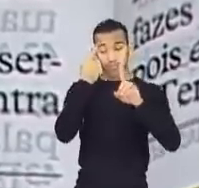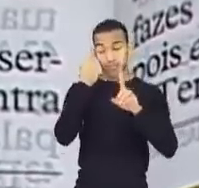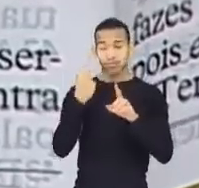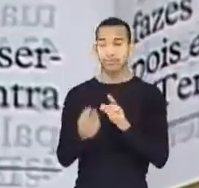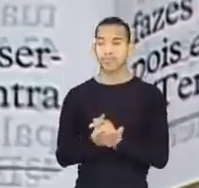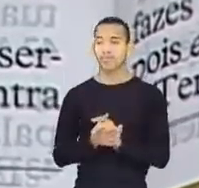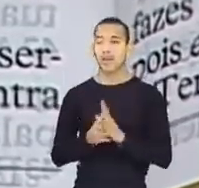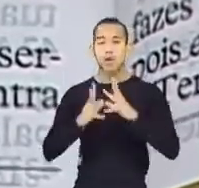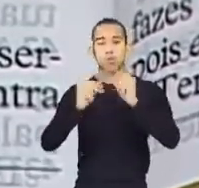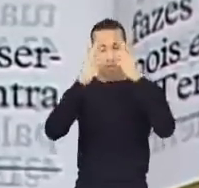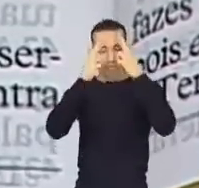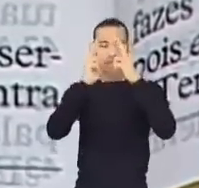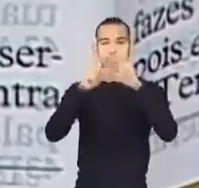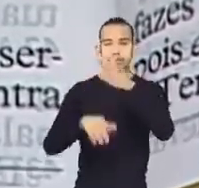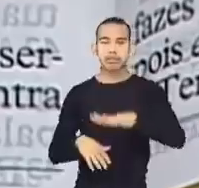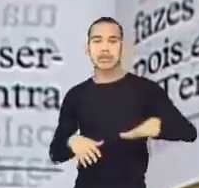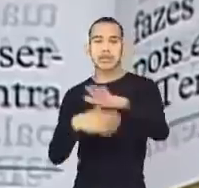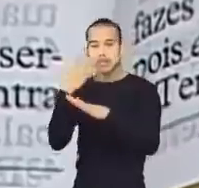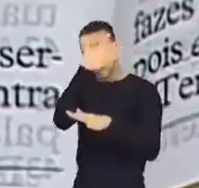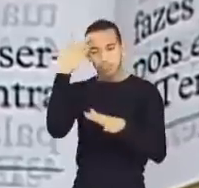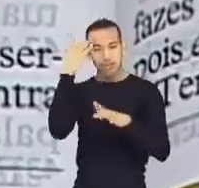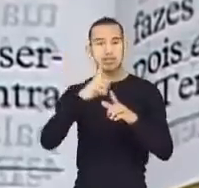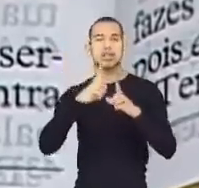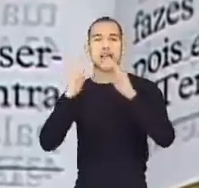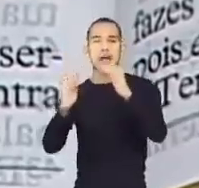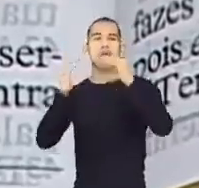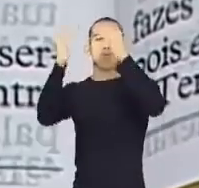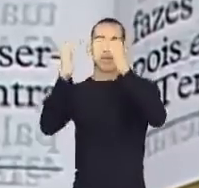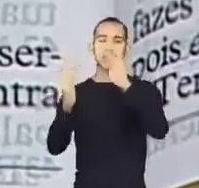Com todo respeito às pessoas e às autoridades,